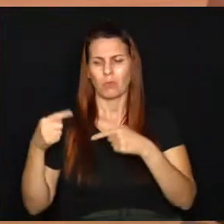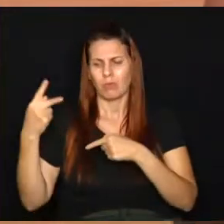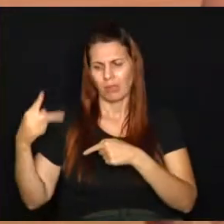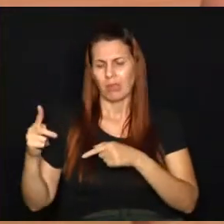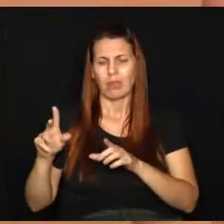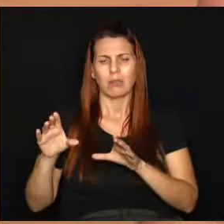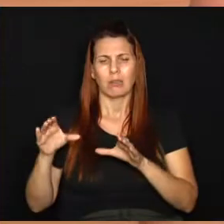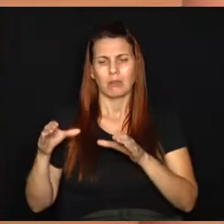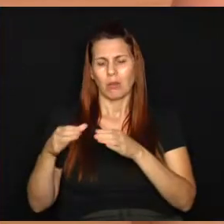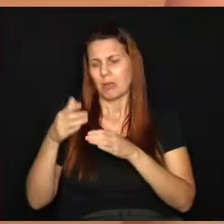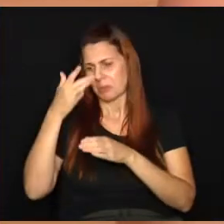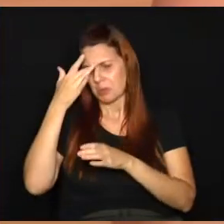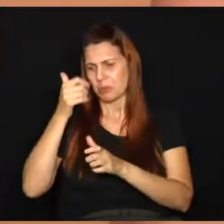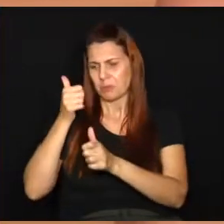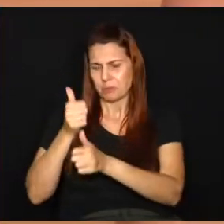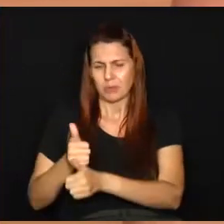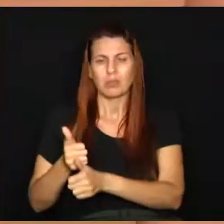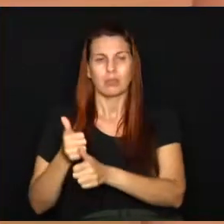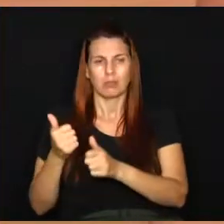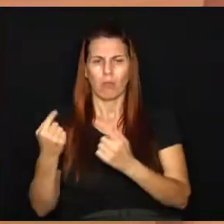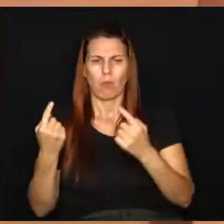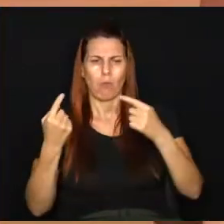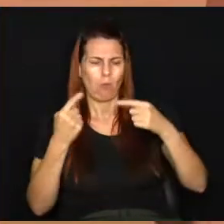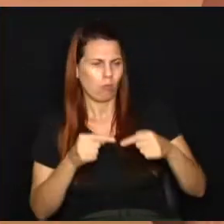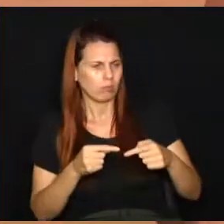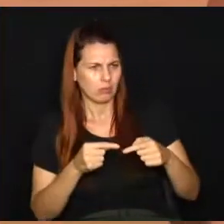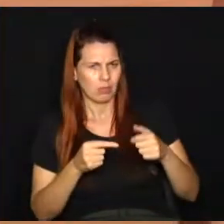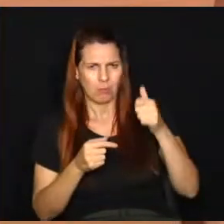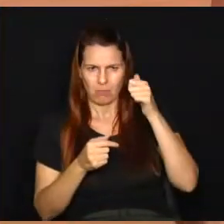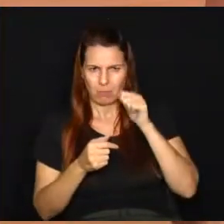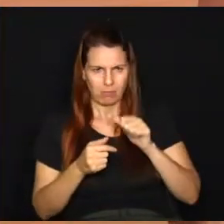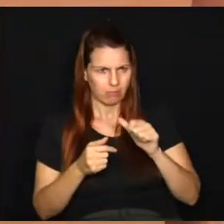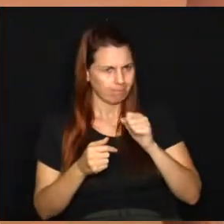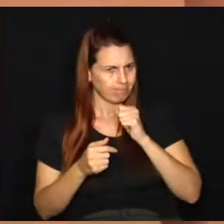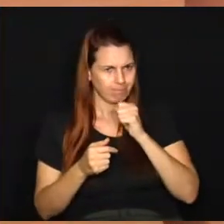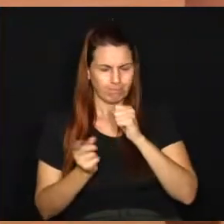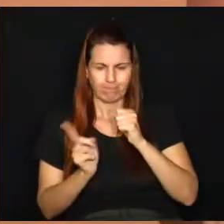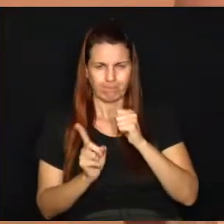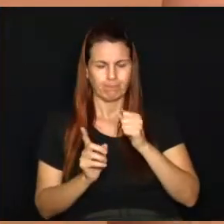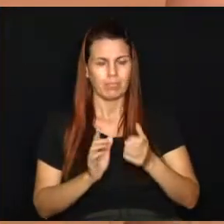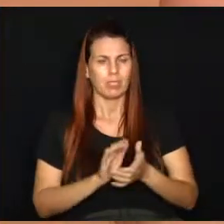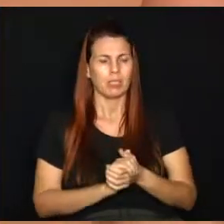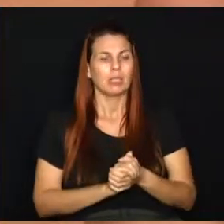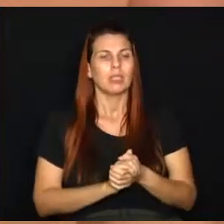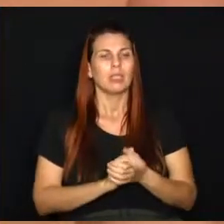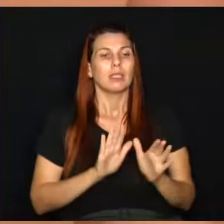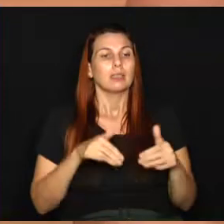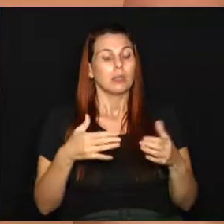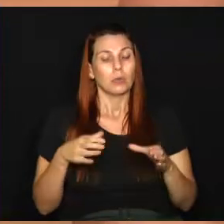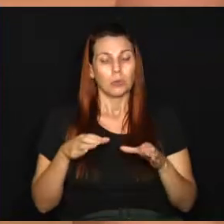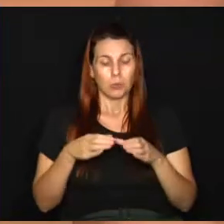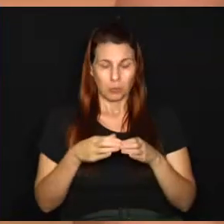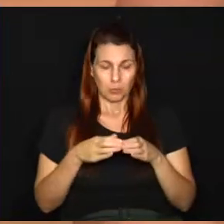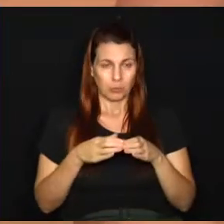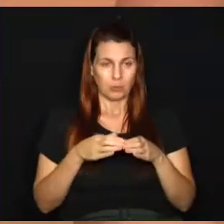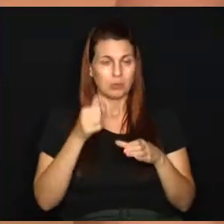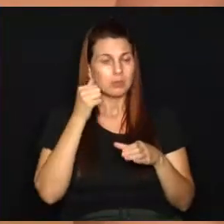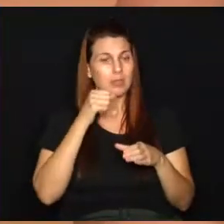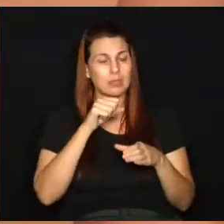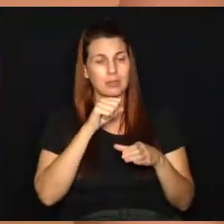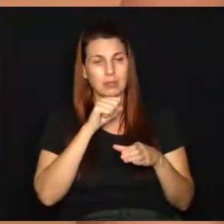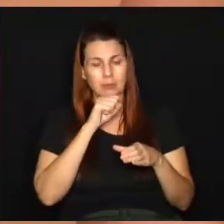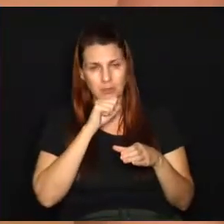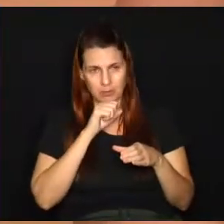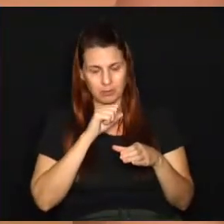seus seguidores, do que contra a Patrícia de Campos Mello. Bom, o coletivo Mães pela Diversidade